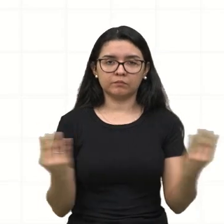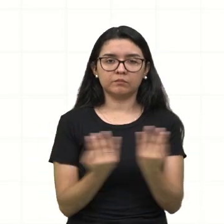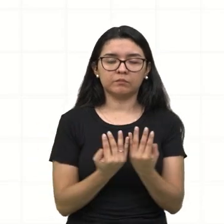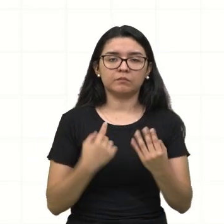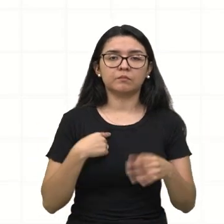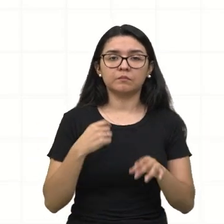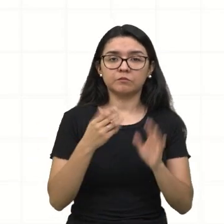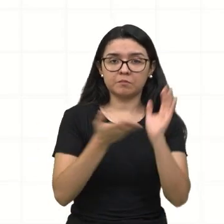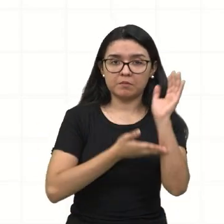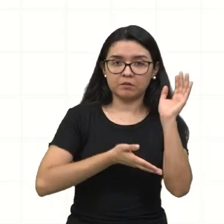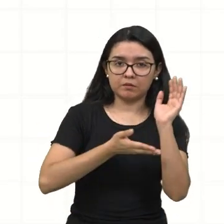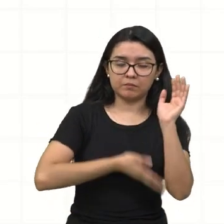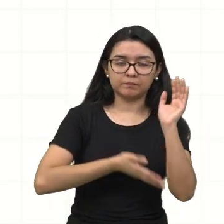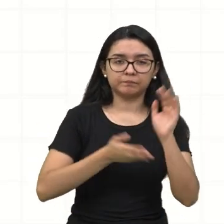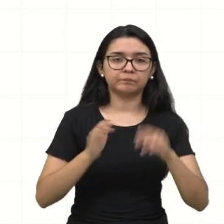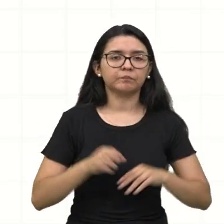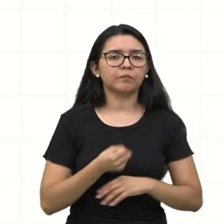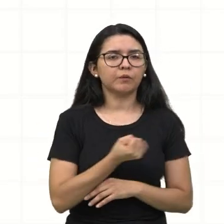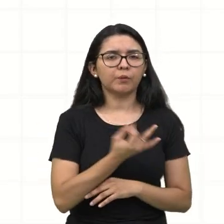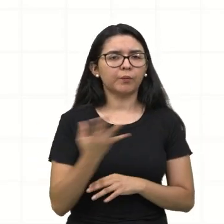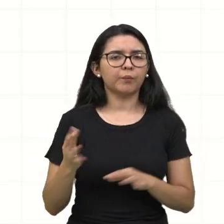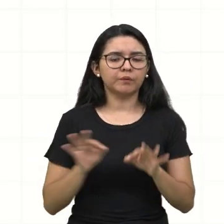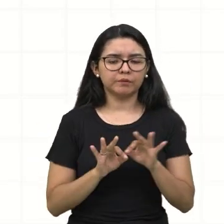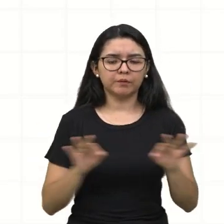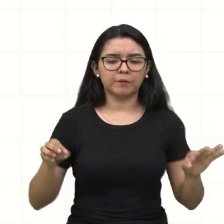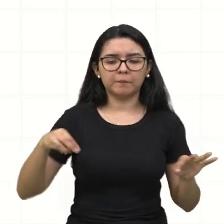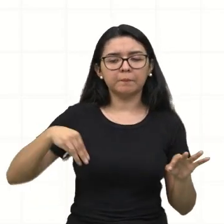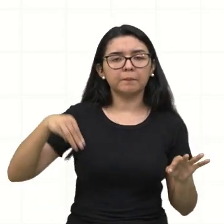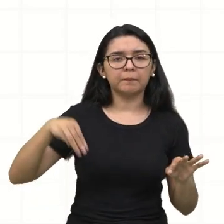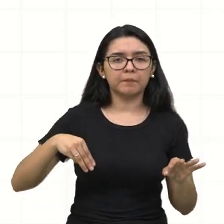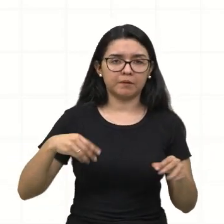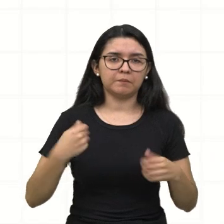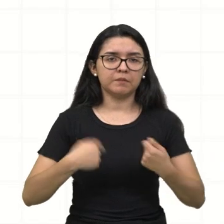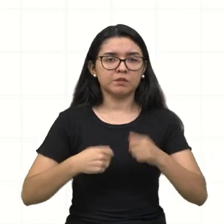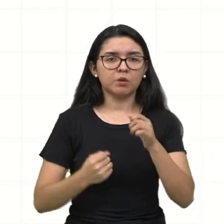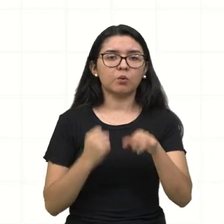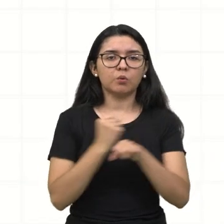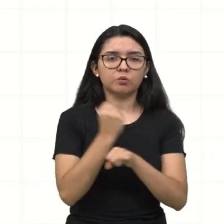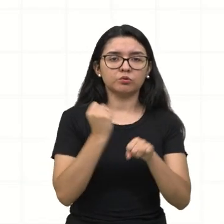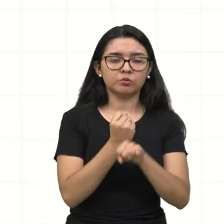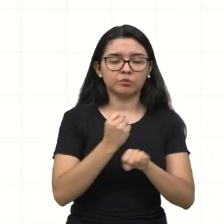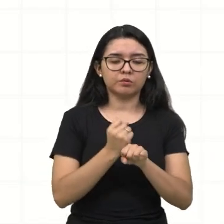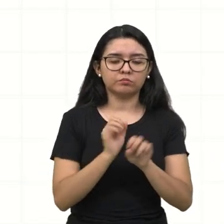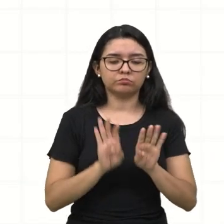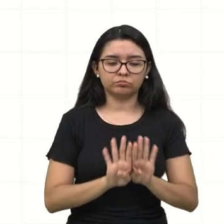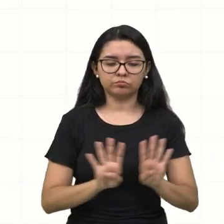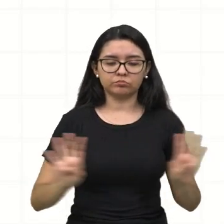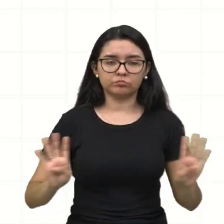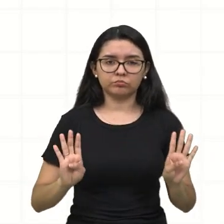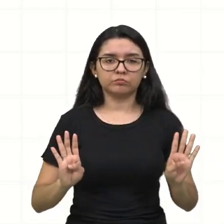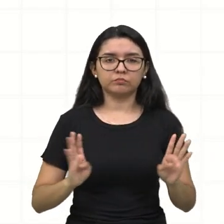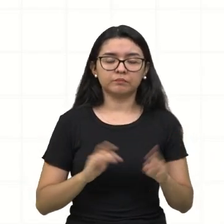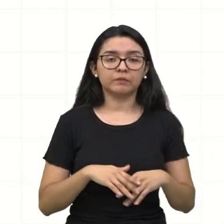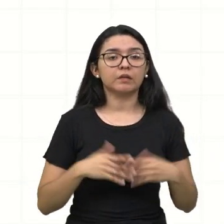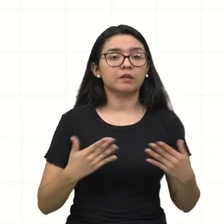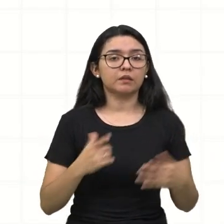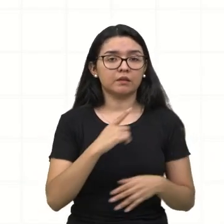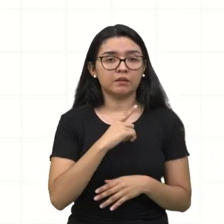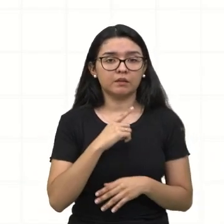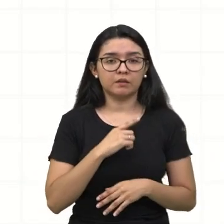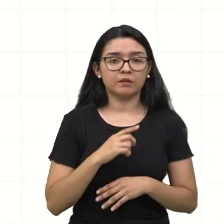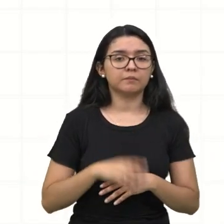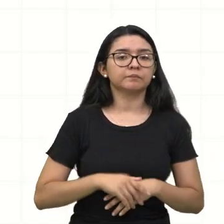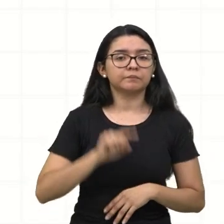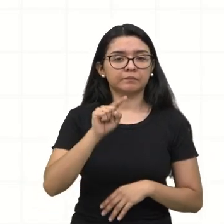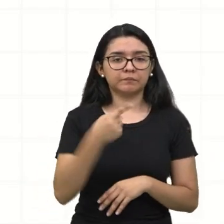madeira. Quantos metros de cerca ele deverá fazer para sua fazenda que possui 1.500 metros de